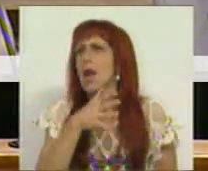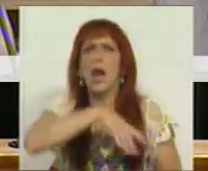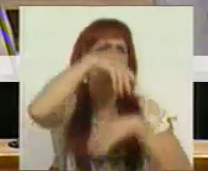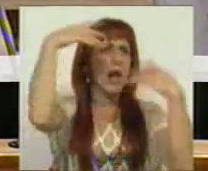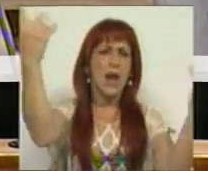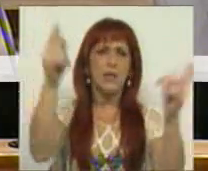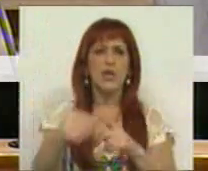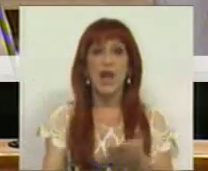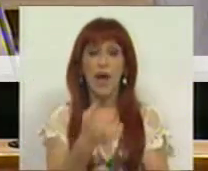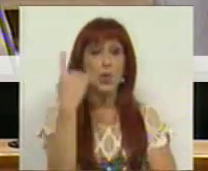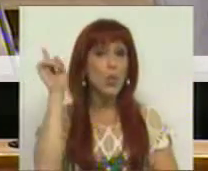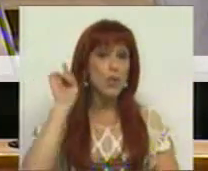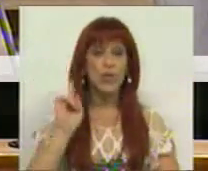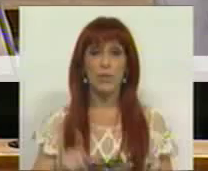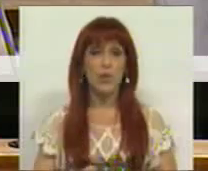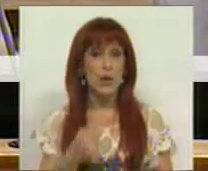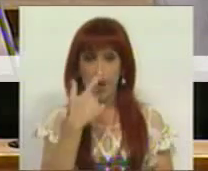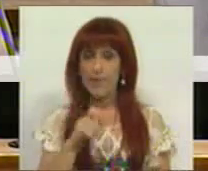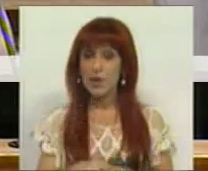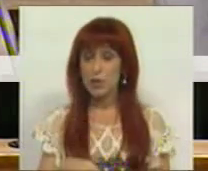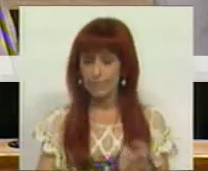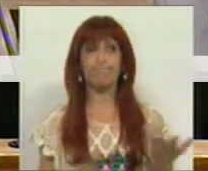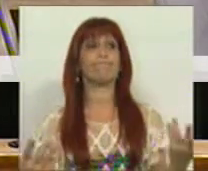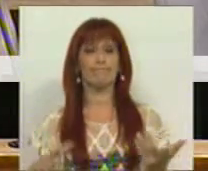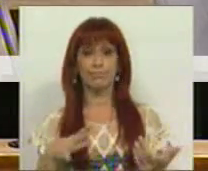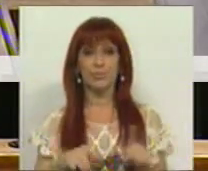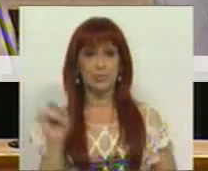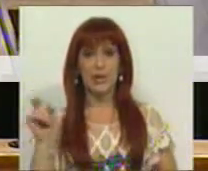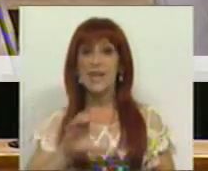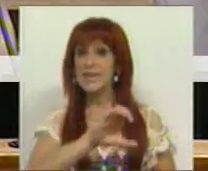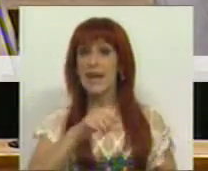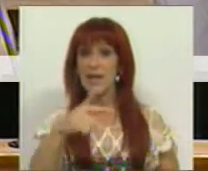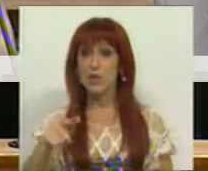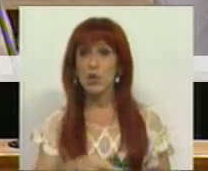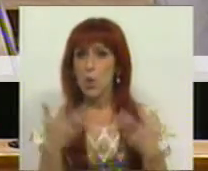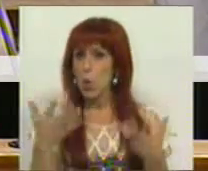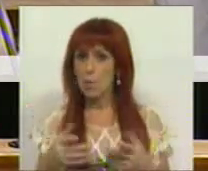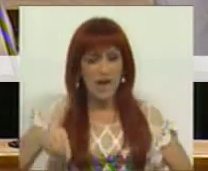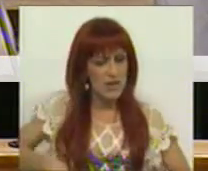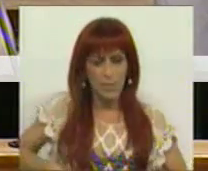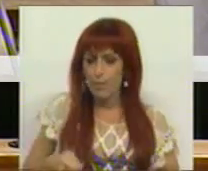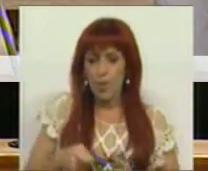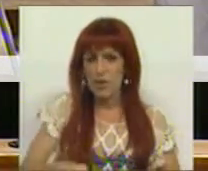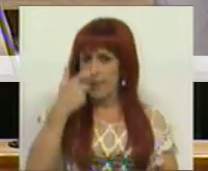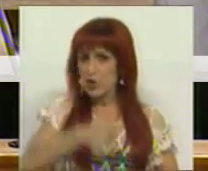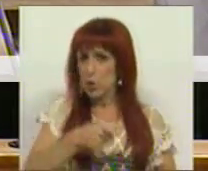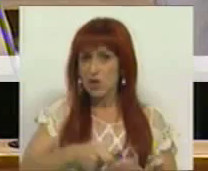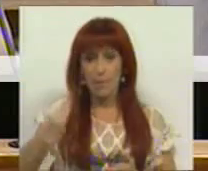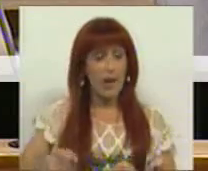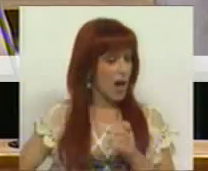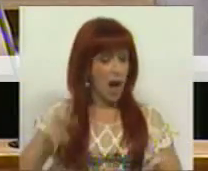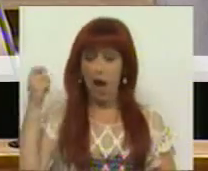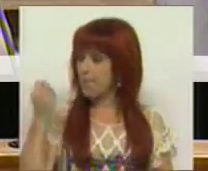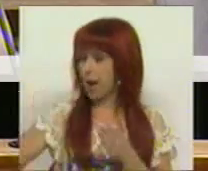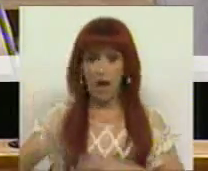considerações, há um dado fundamental que aparentemente lhe escapou. É que os CTT não pesam no bolso dos contribuintes, não oneram